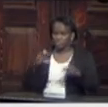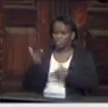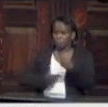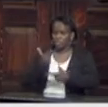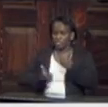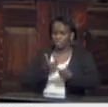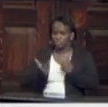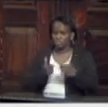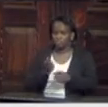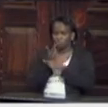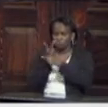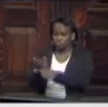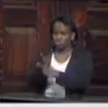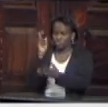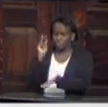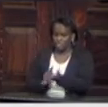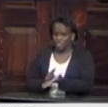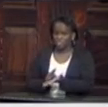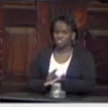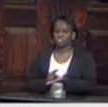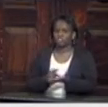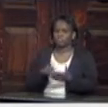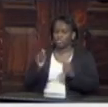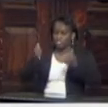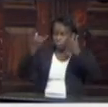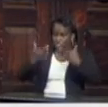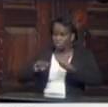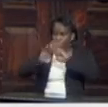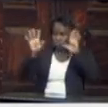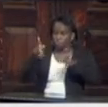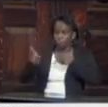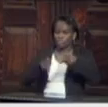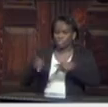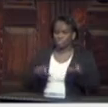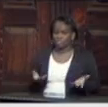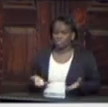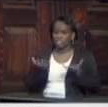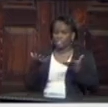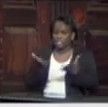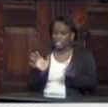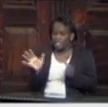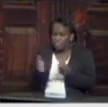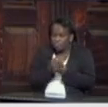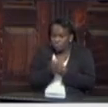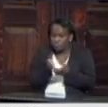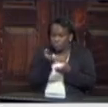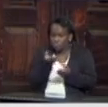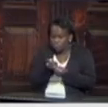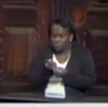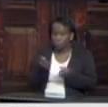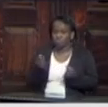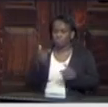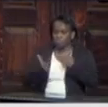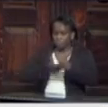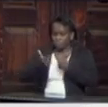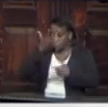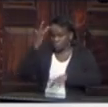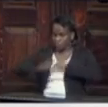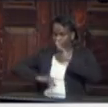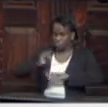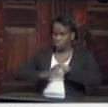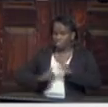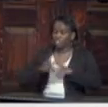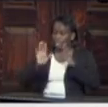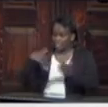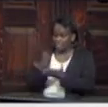atuar na busca da verdade, para esclarecer a população. Querem sufocar esses profissionais como